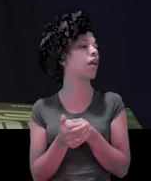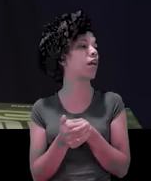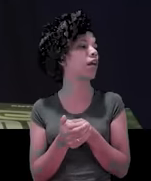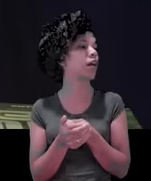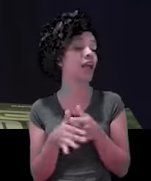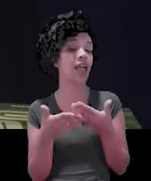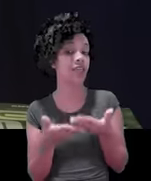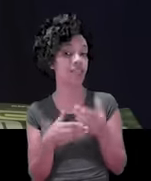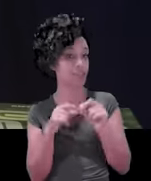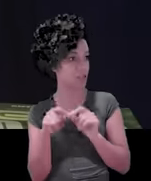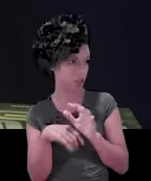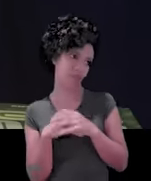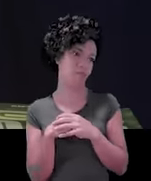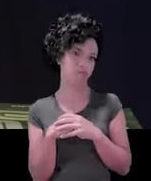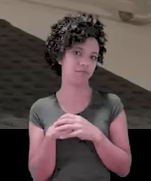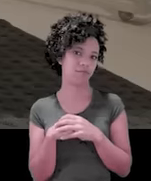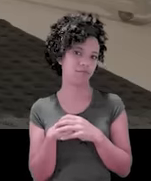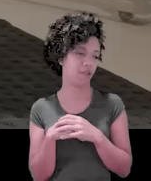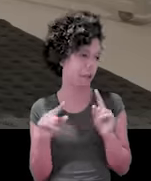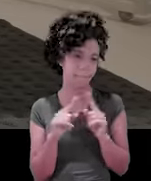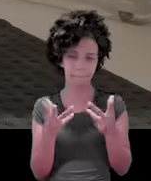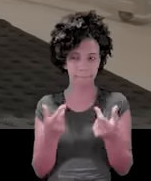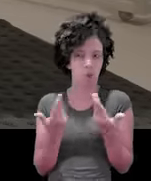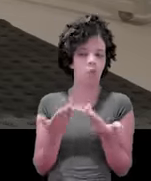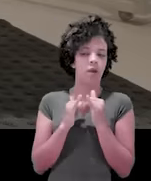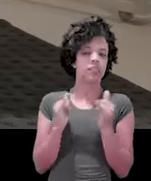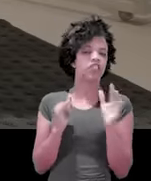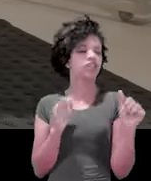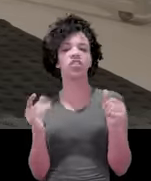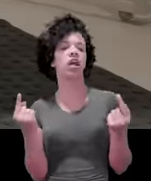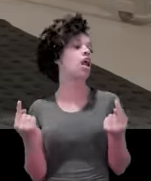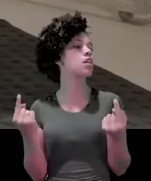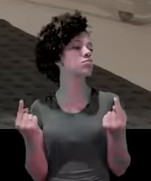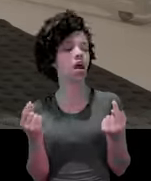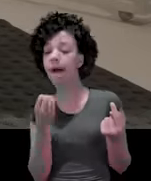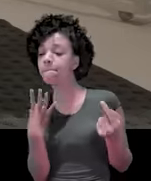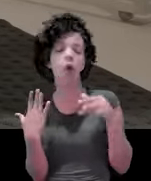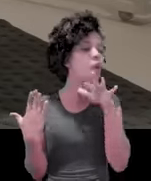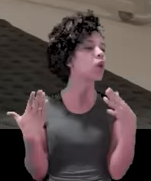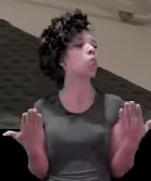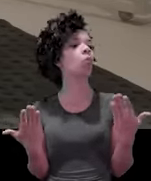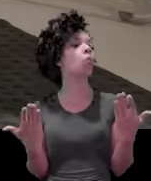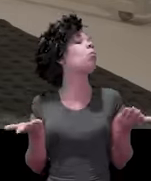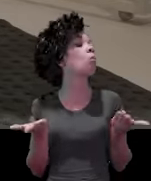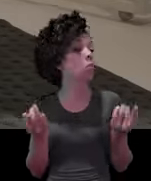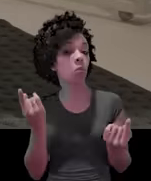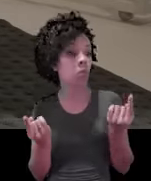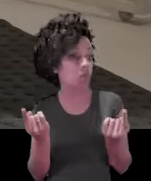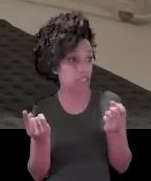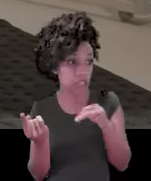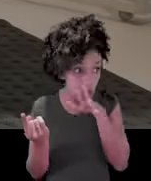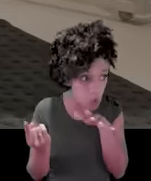decisão e esse é o livre arbítrio é maravilhoso nem sequer pegar é lógico você pegar muita coisa boa o que você quer atrair